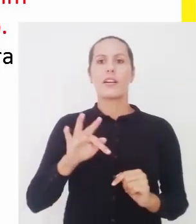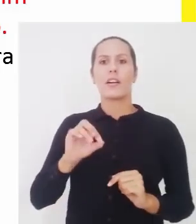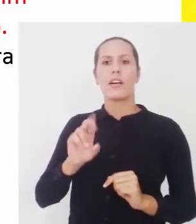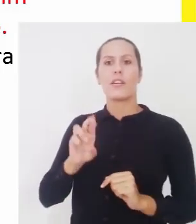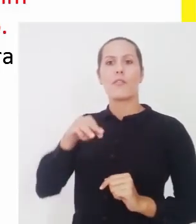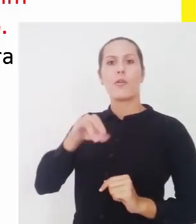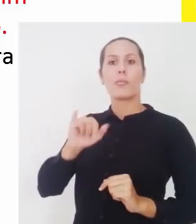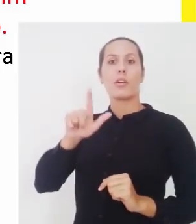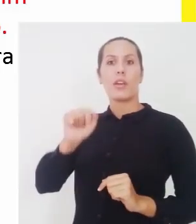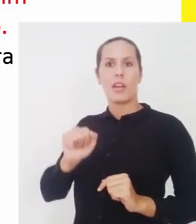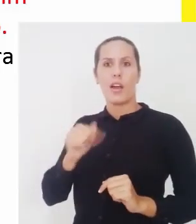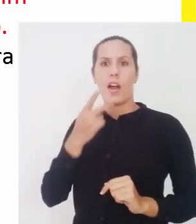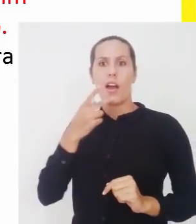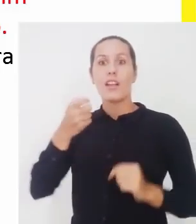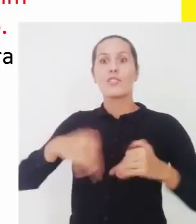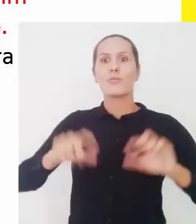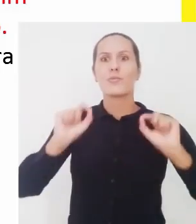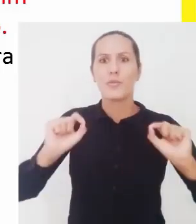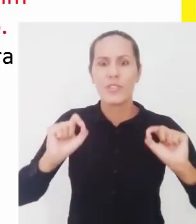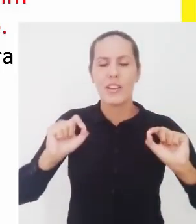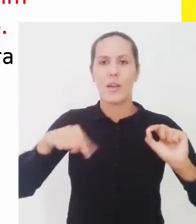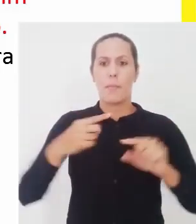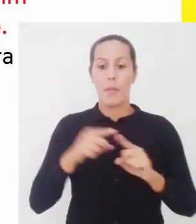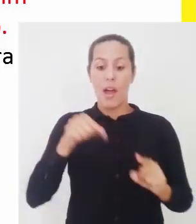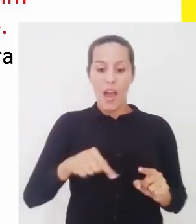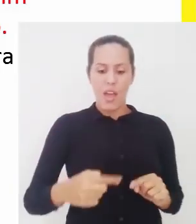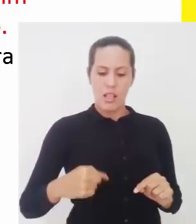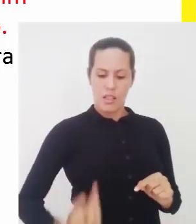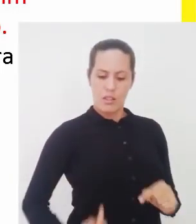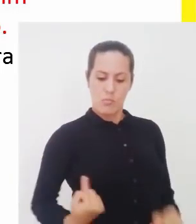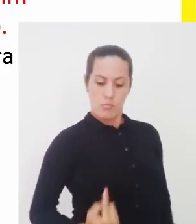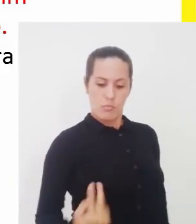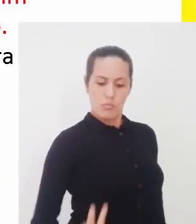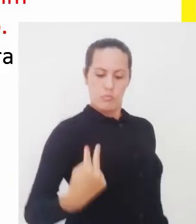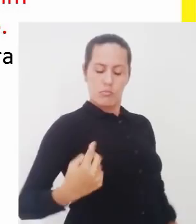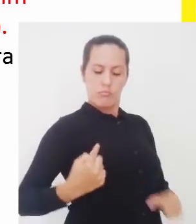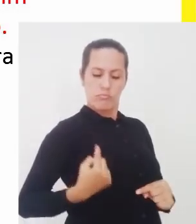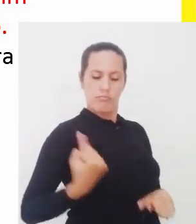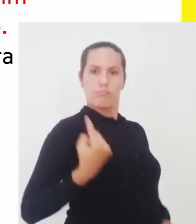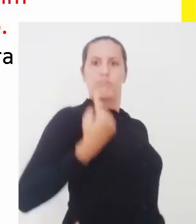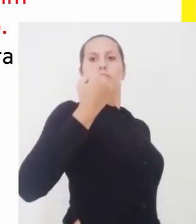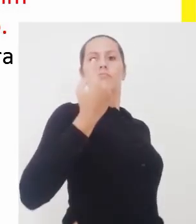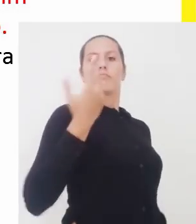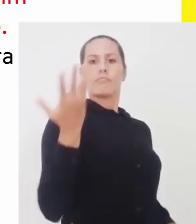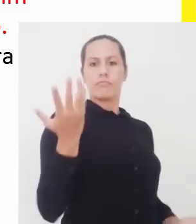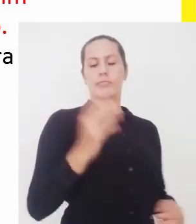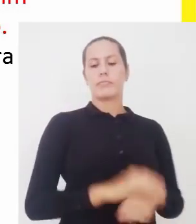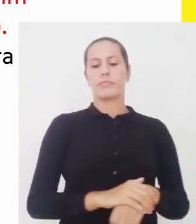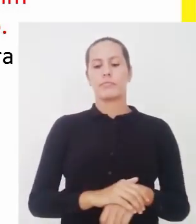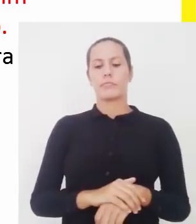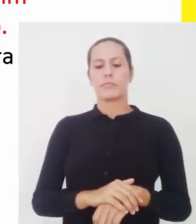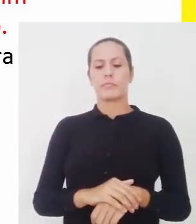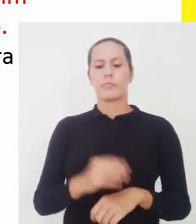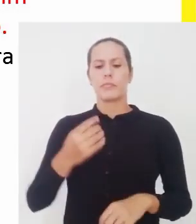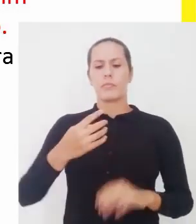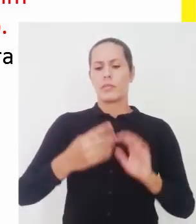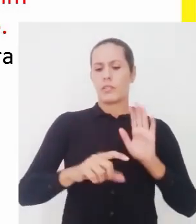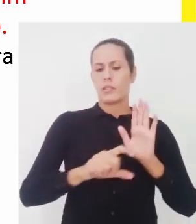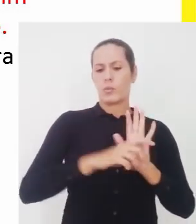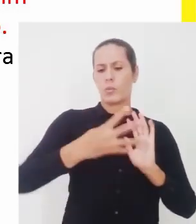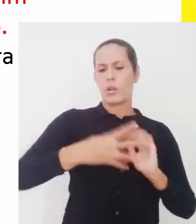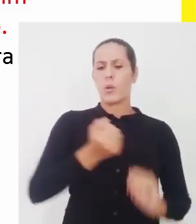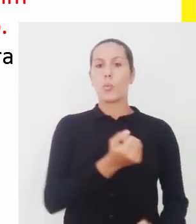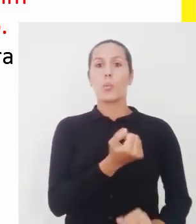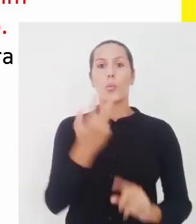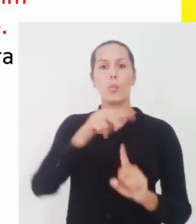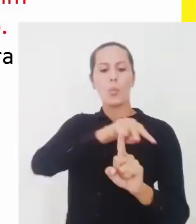no poema? Você acertou se você disse 2. Aparece o ponto de vista do adulto e o da formiga. E aí você pode